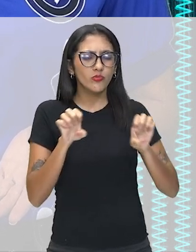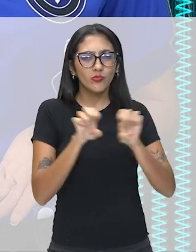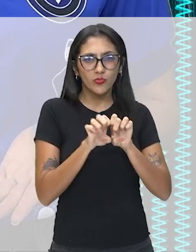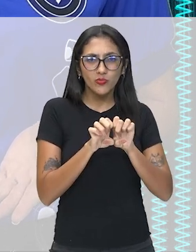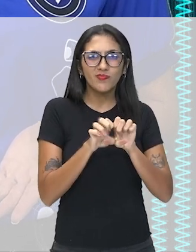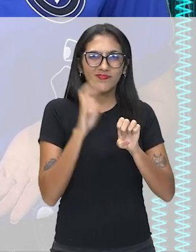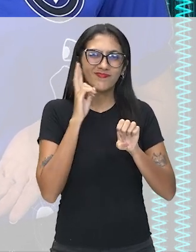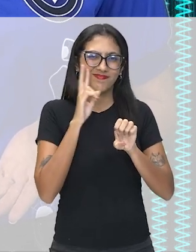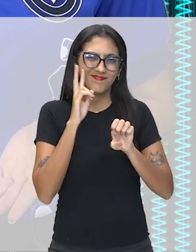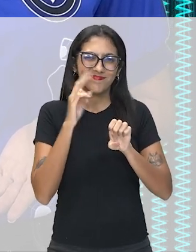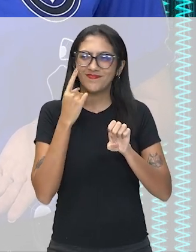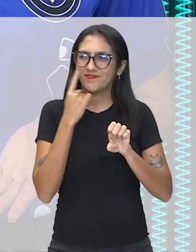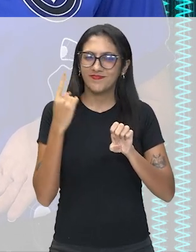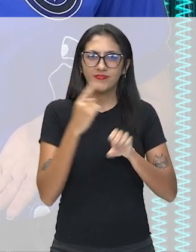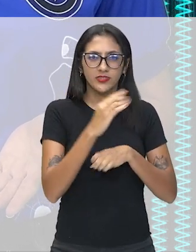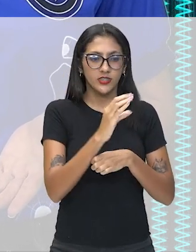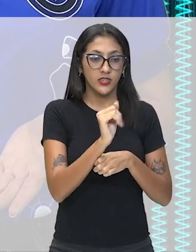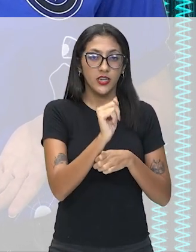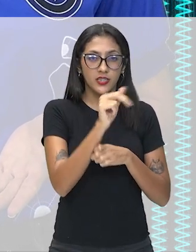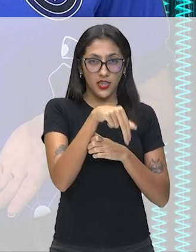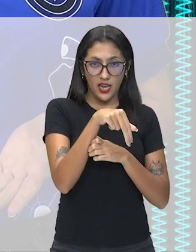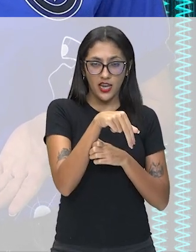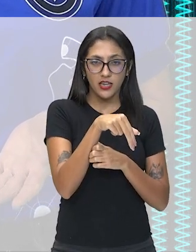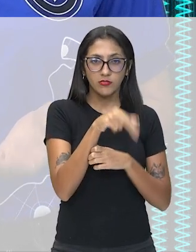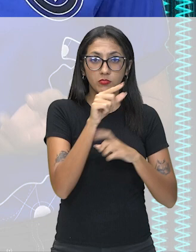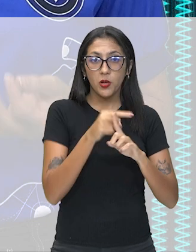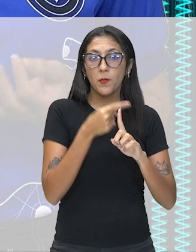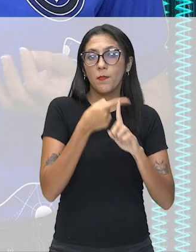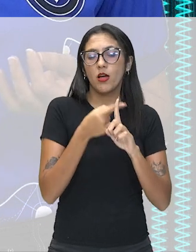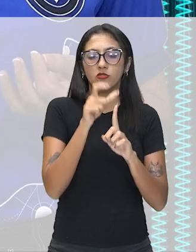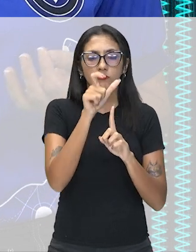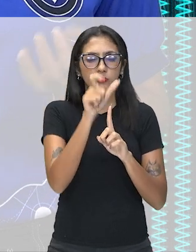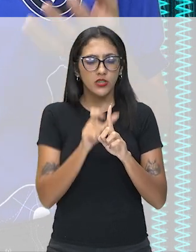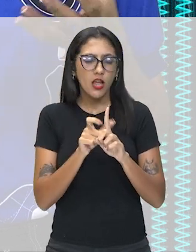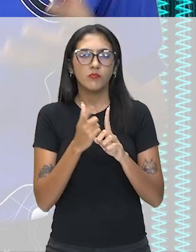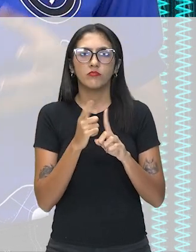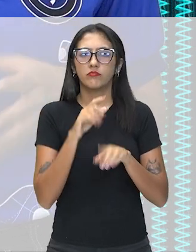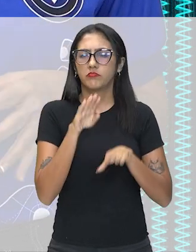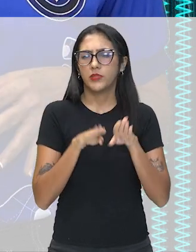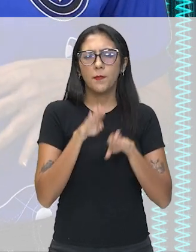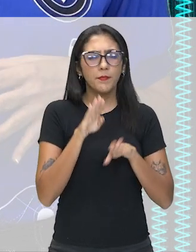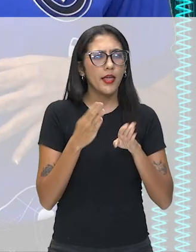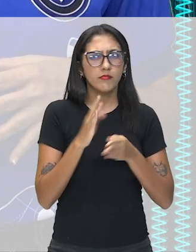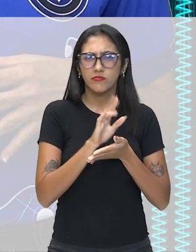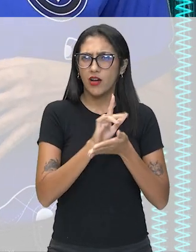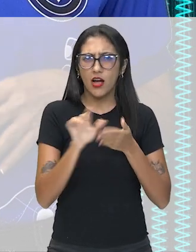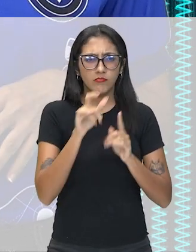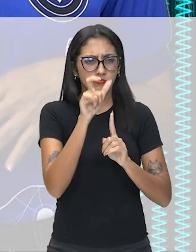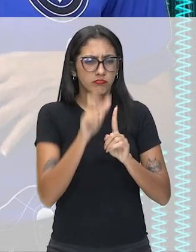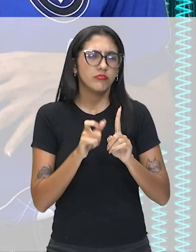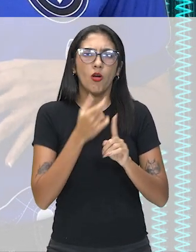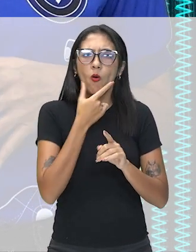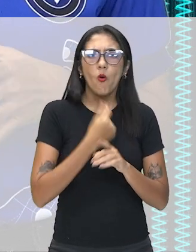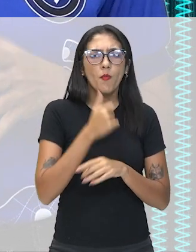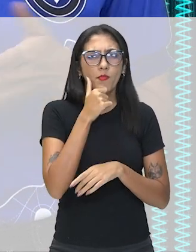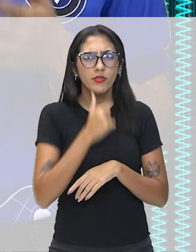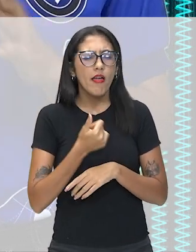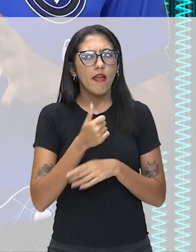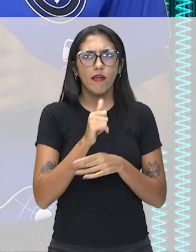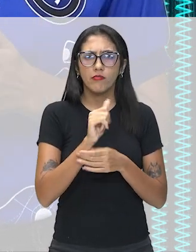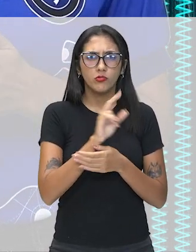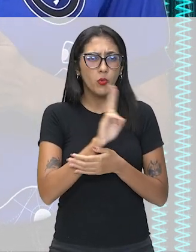pergunta, certo? O sujeito, seja ele qual for, you, Thomas, my bird, the